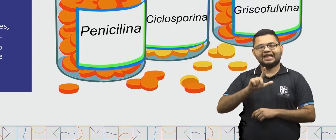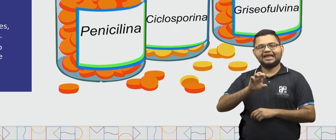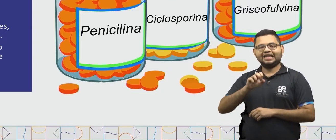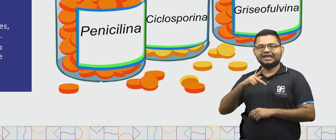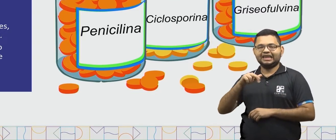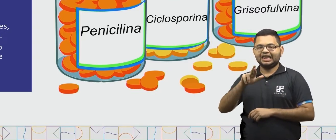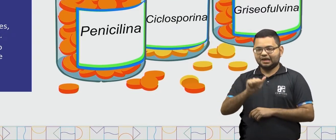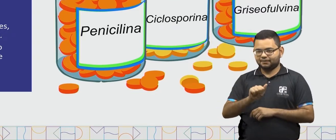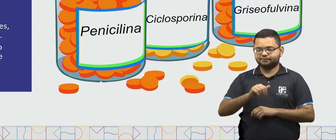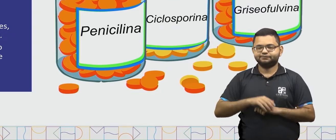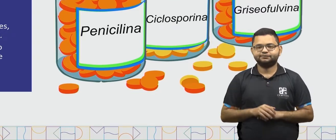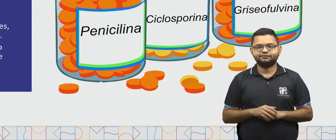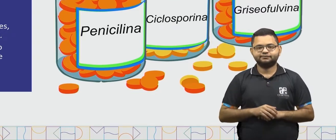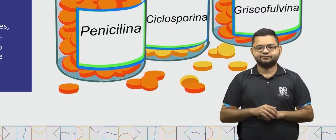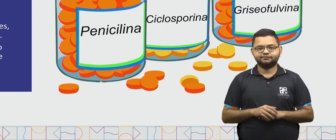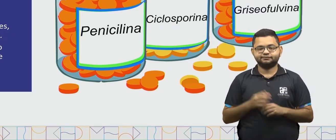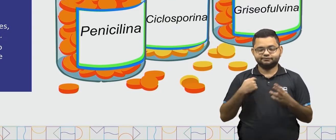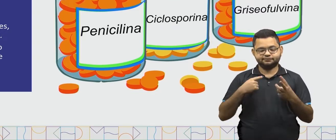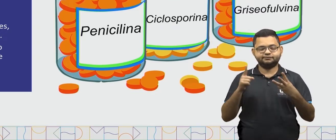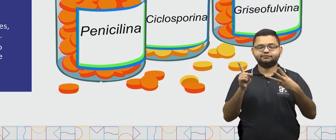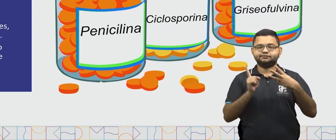lepra e sífilis. E